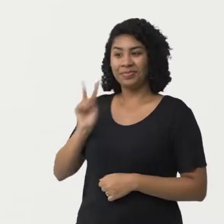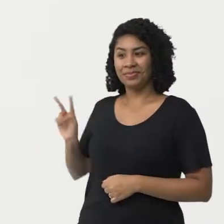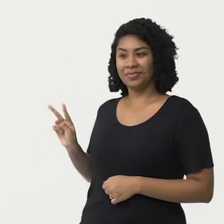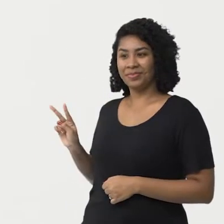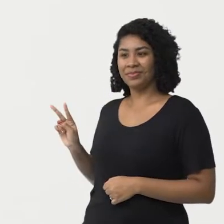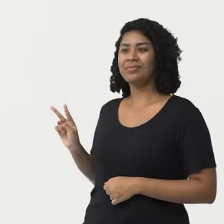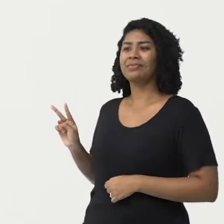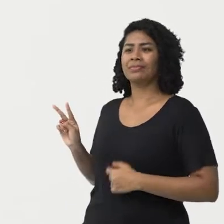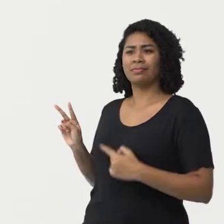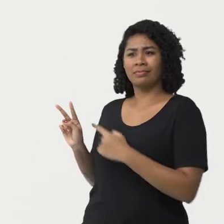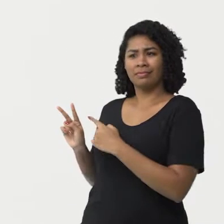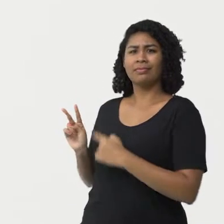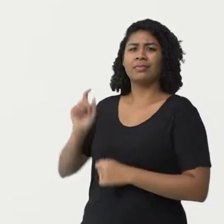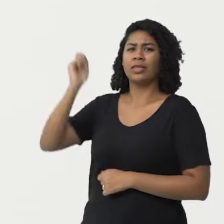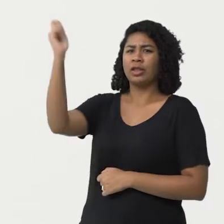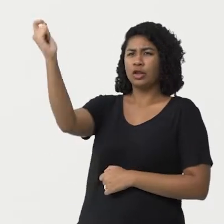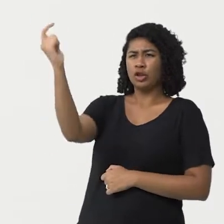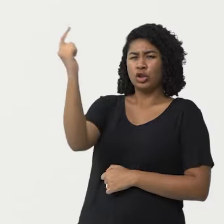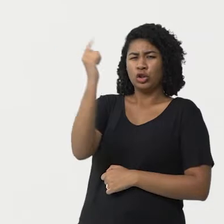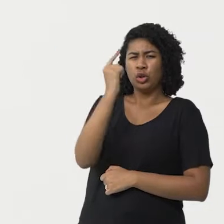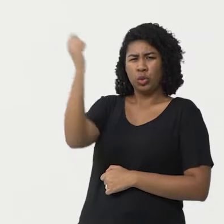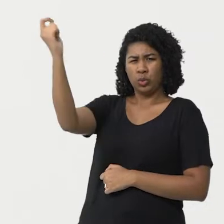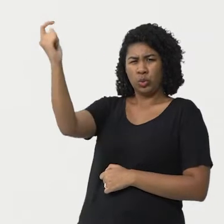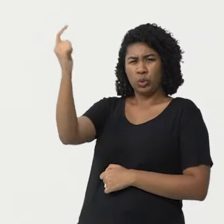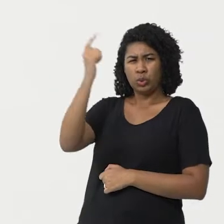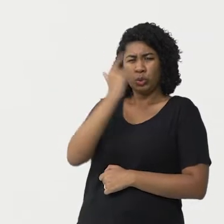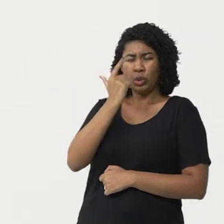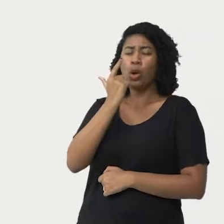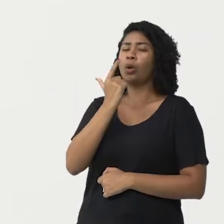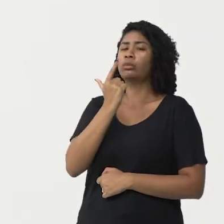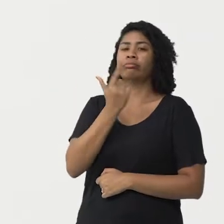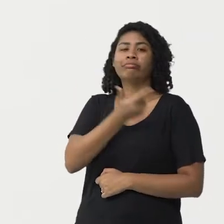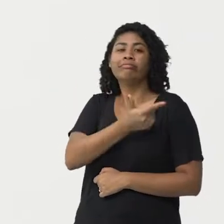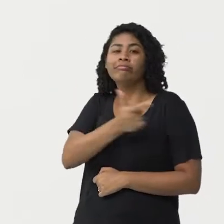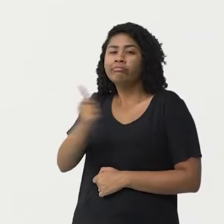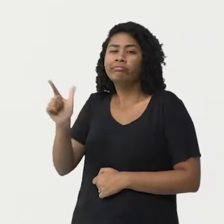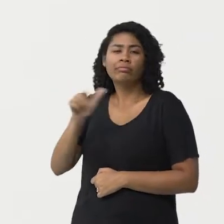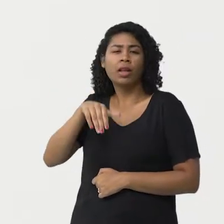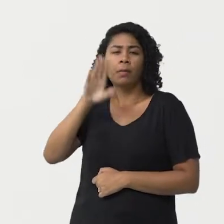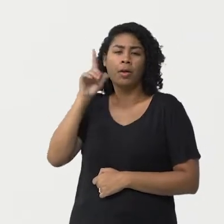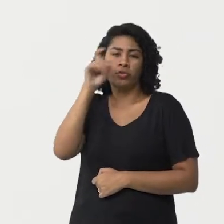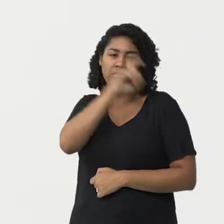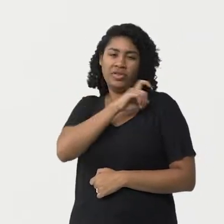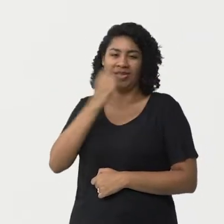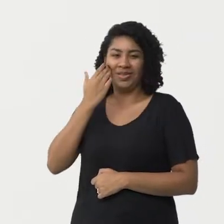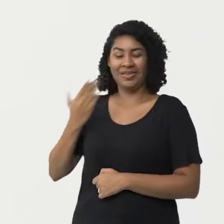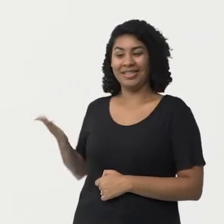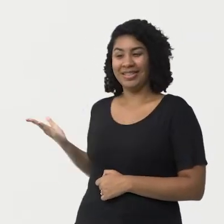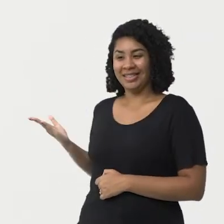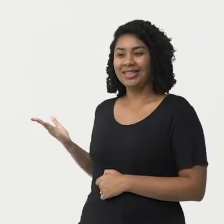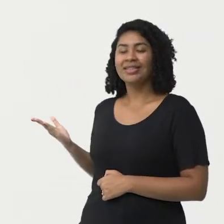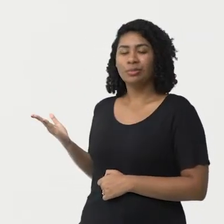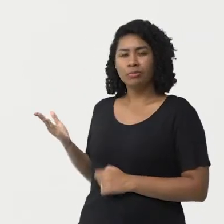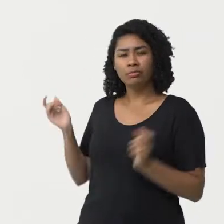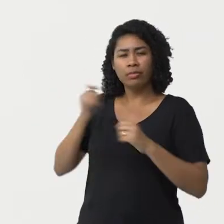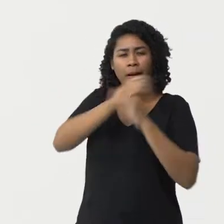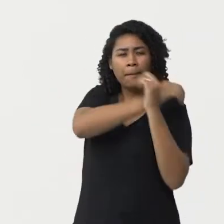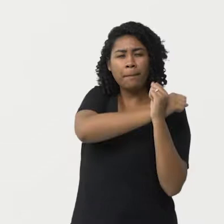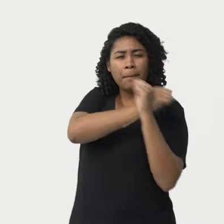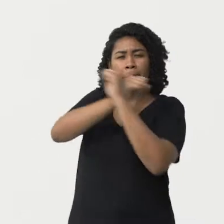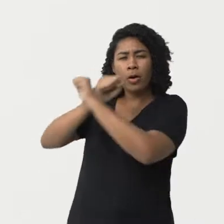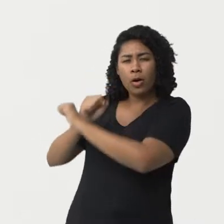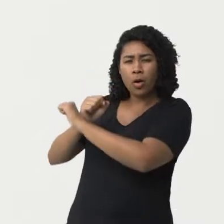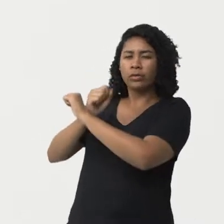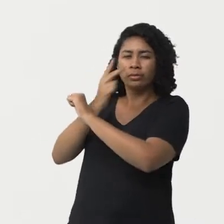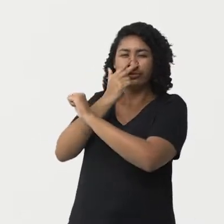aqui, seja mais difícil com que a luz solar chegue mais próximo ao solo. Então, dentro da